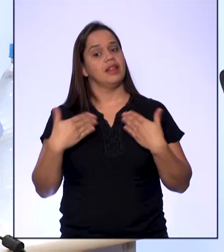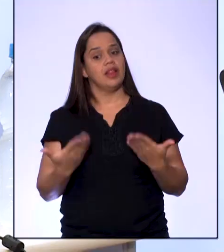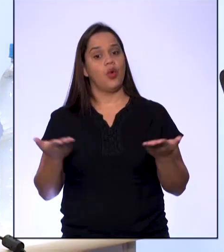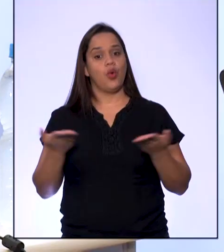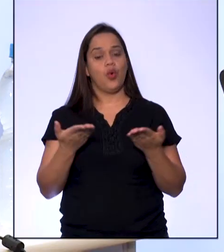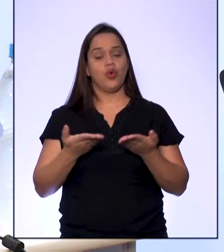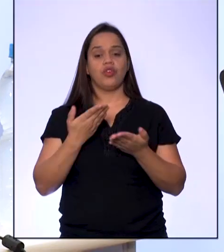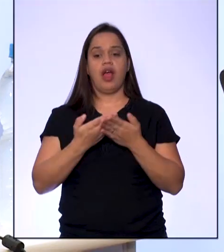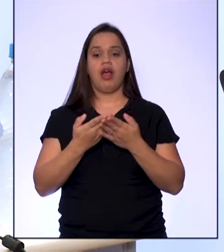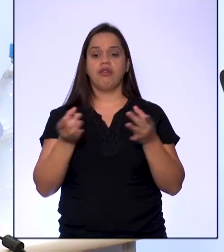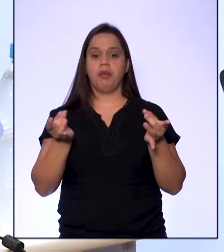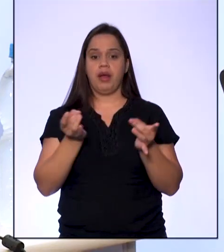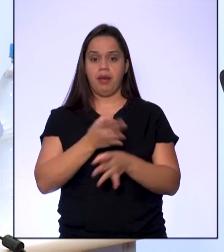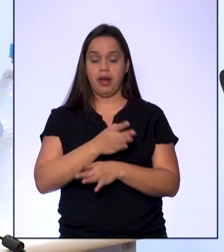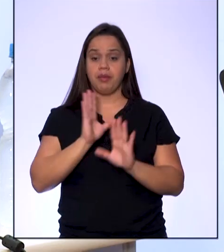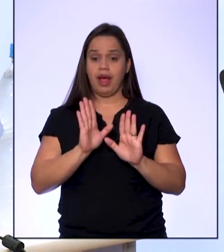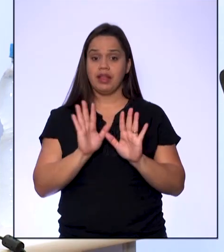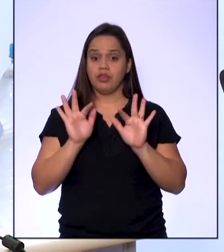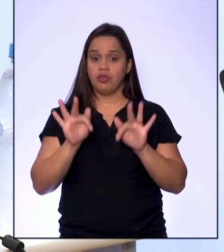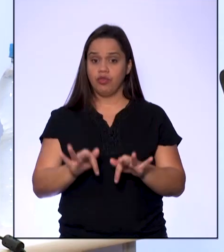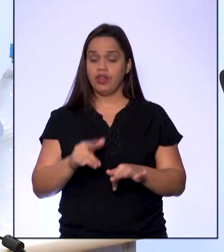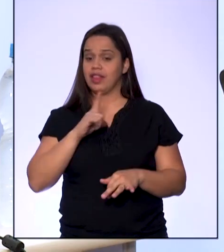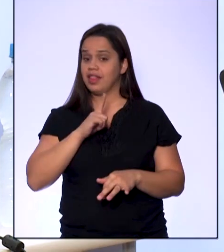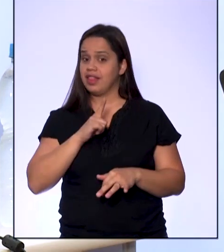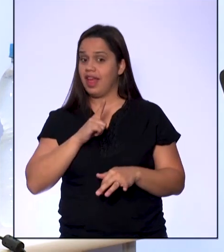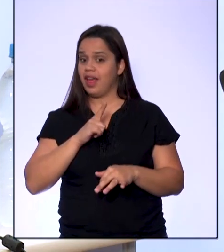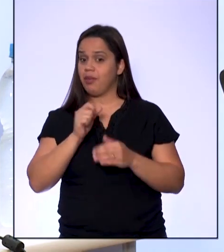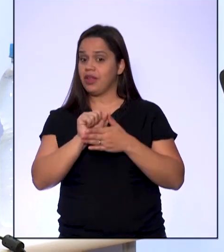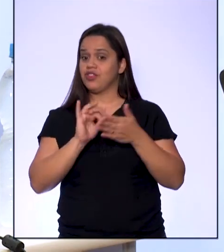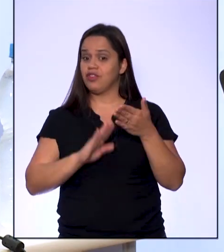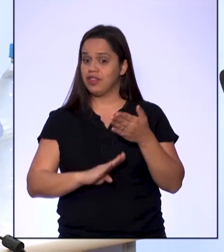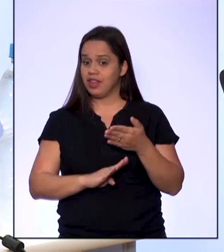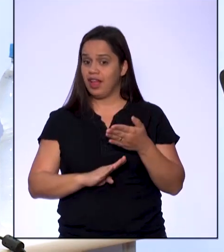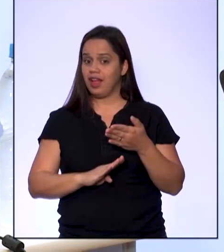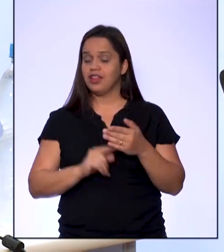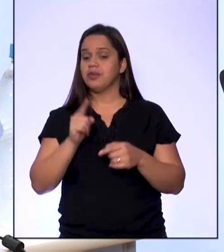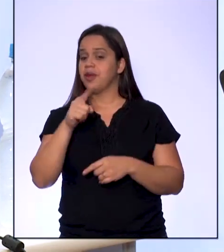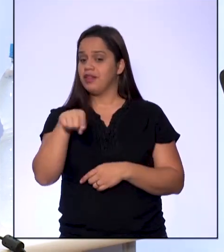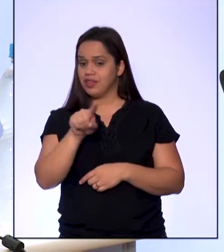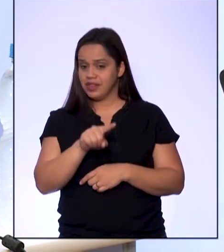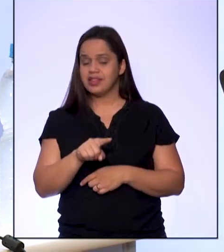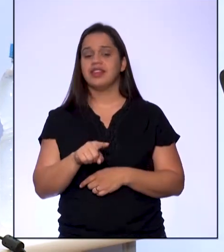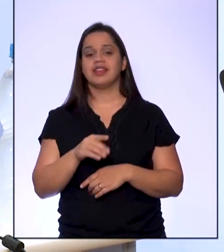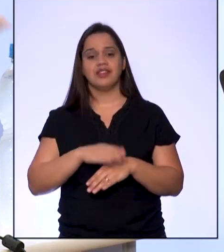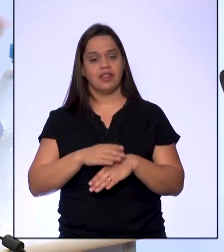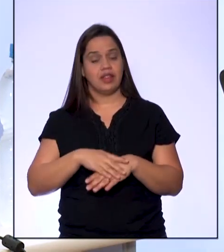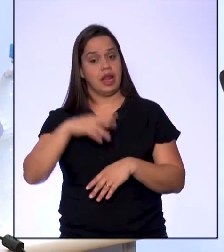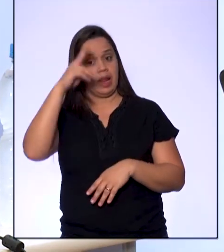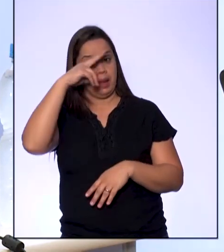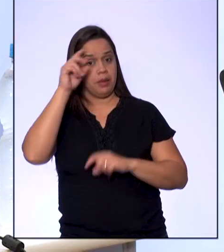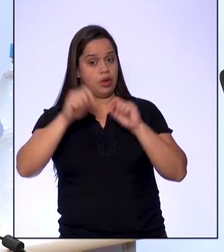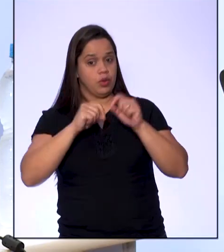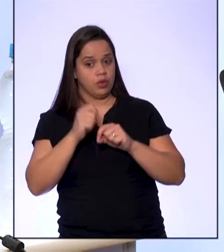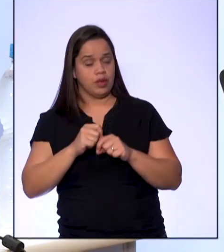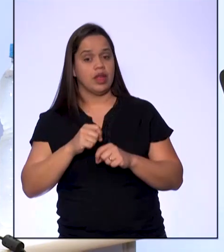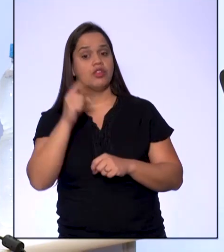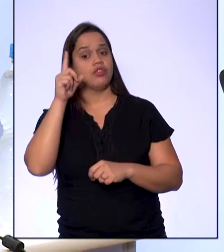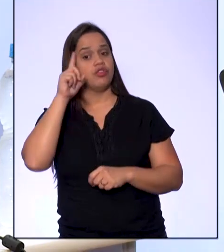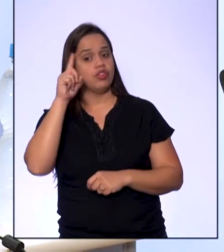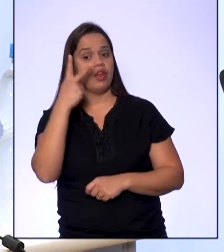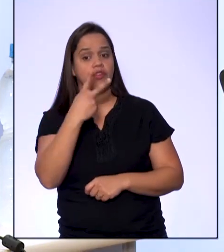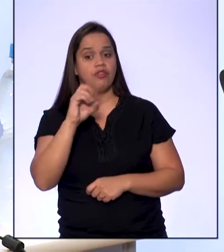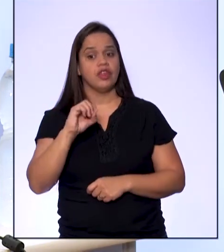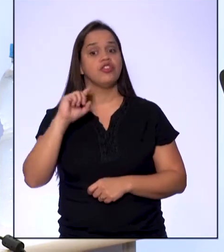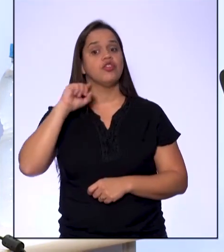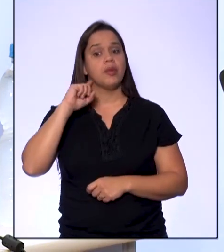terminando a nossa aula, só que para finalizar, nós temos uma tarefa para vocês. Olha que interessante. Lembrando que o dia 20 de maio é o dia da